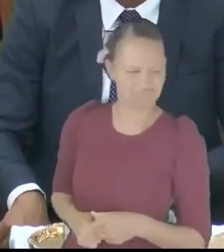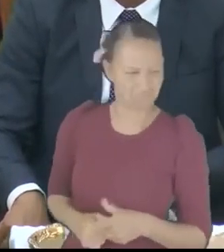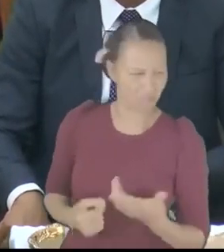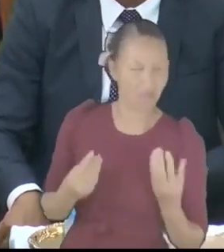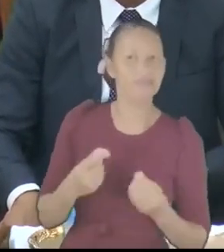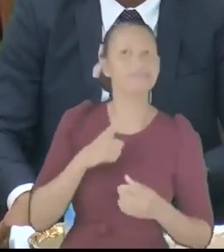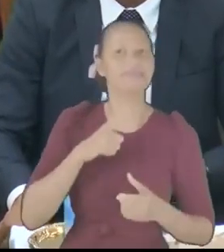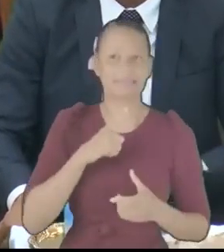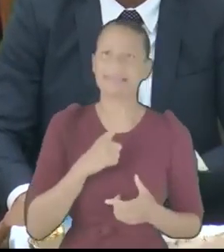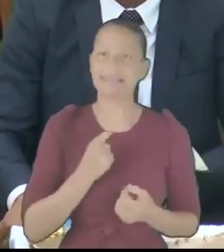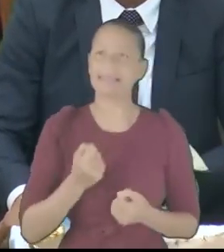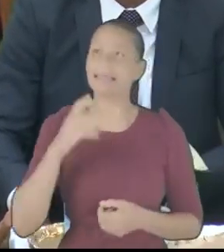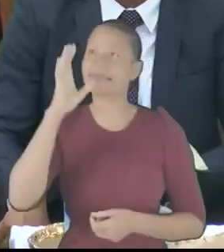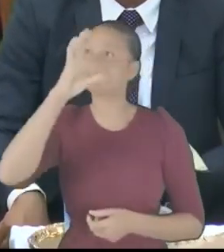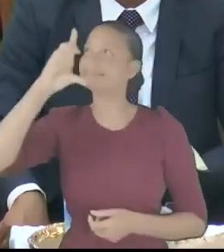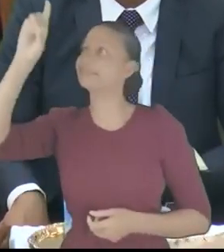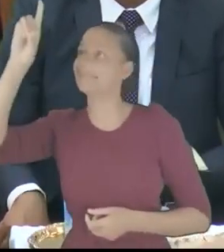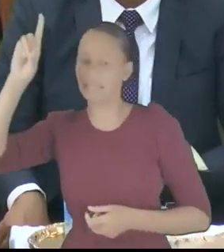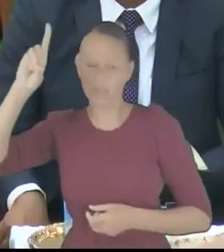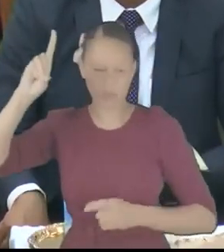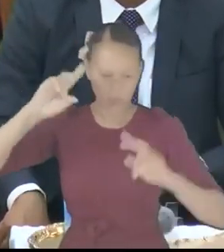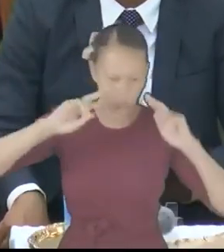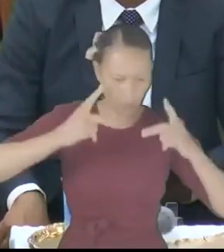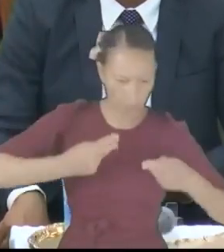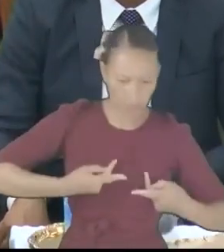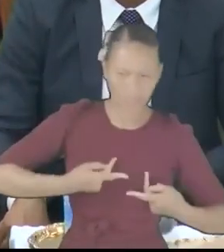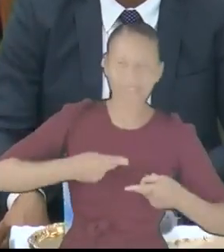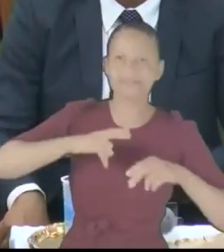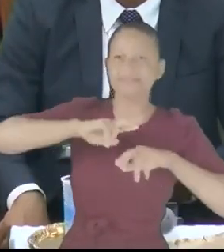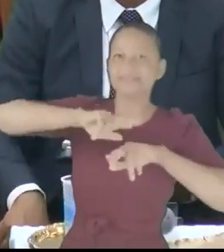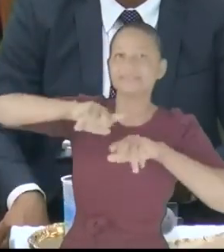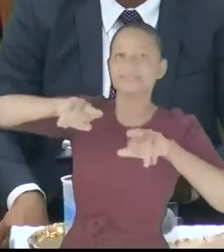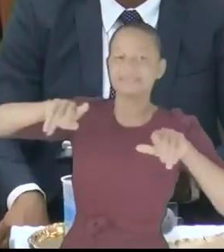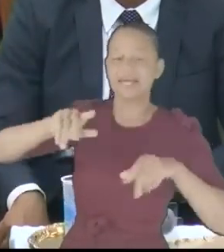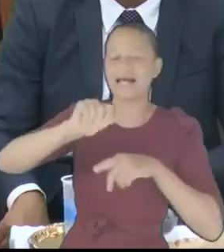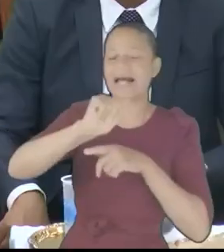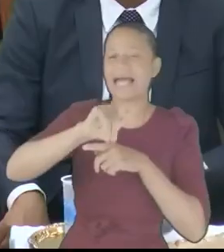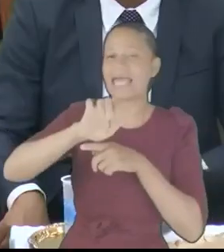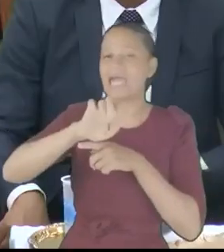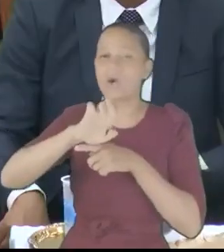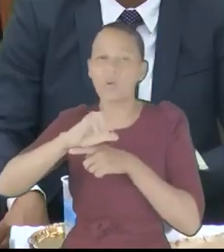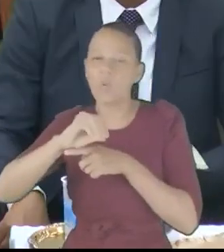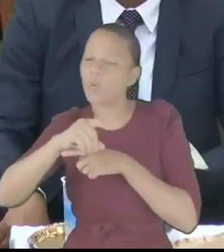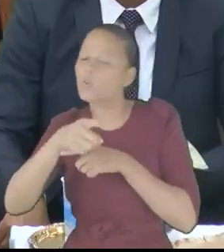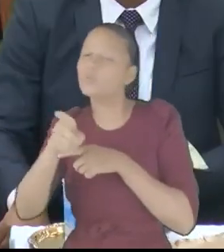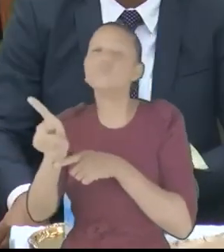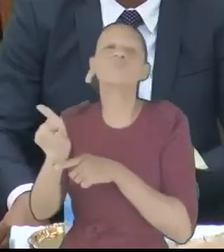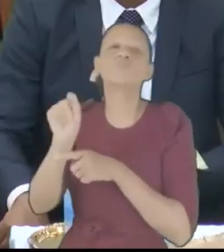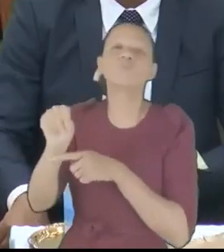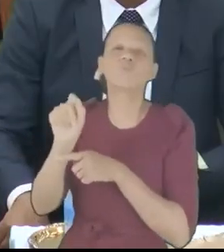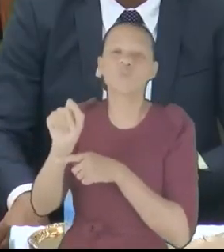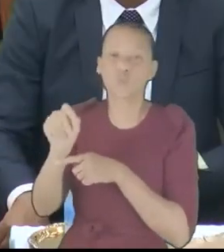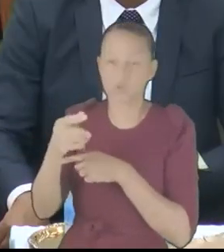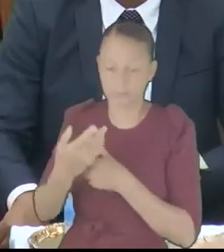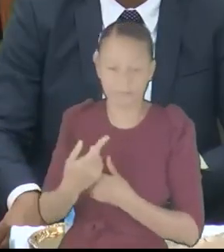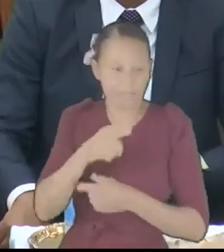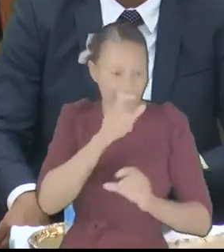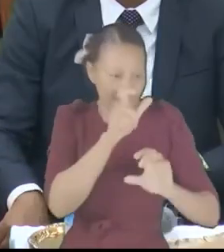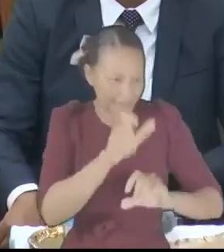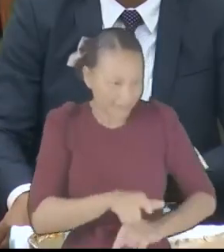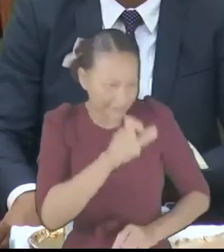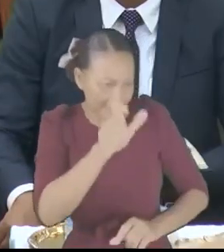que entre Deus e a humanidade tem vários aeões, e eles diziam que os